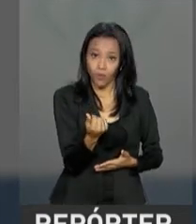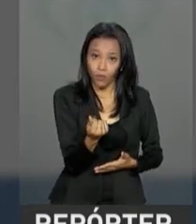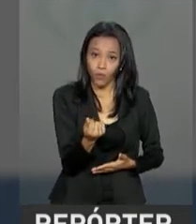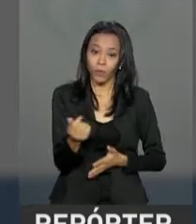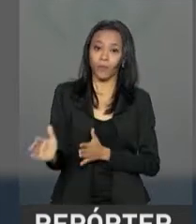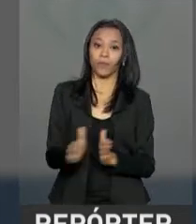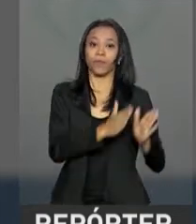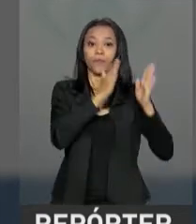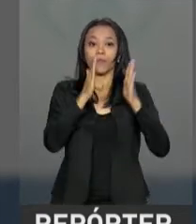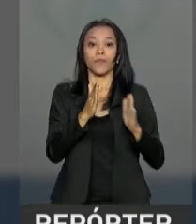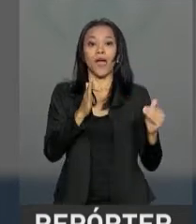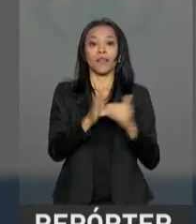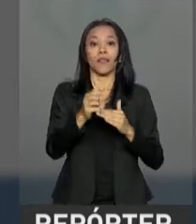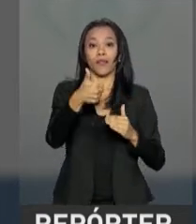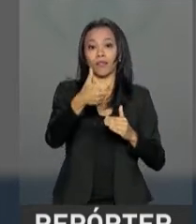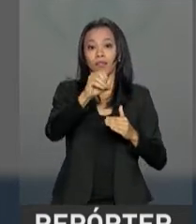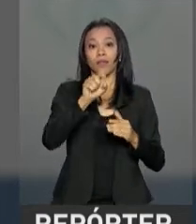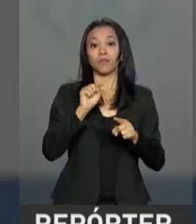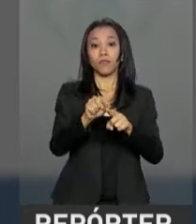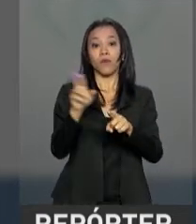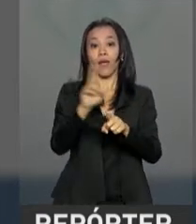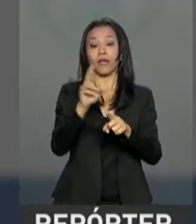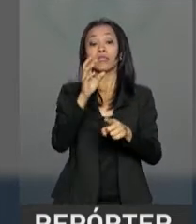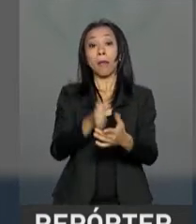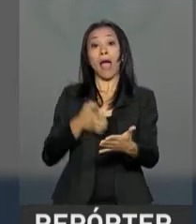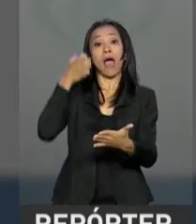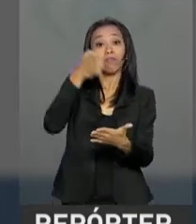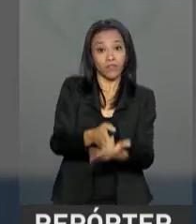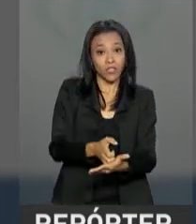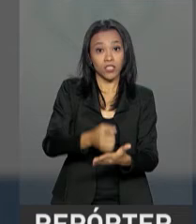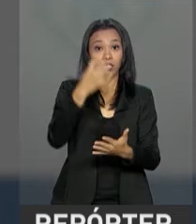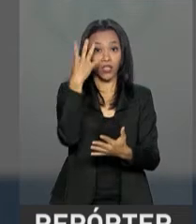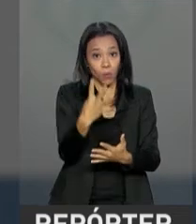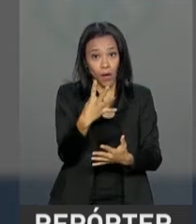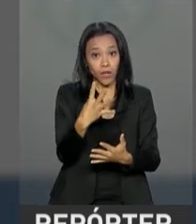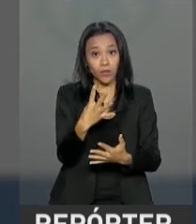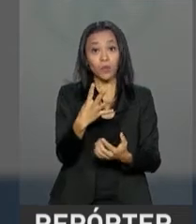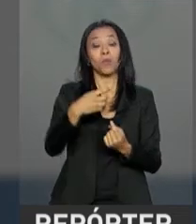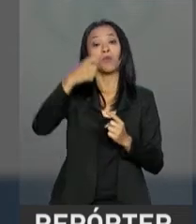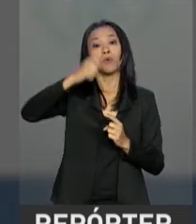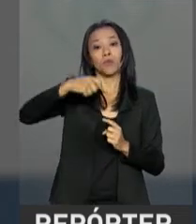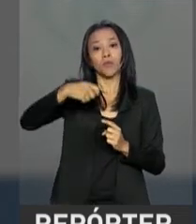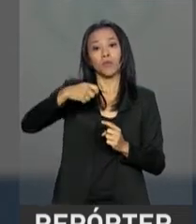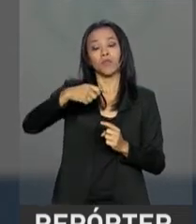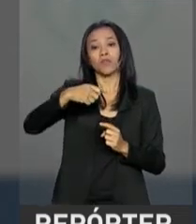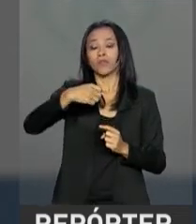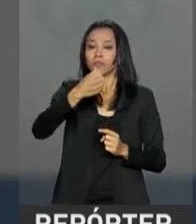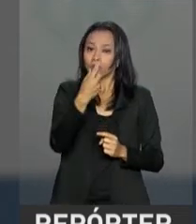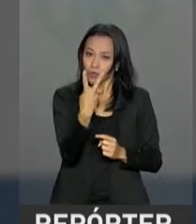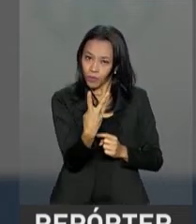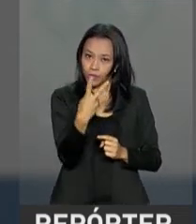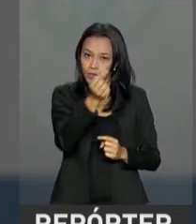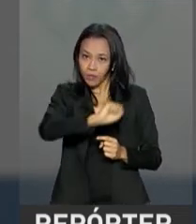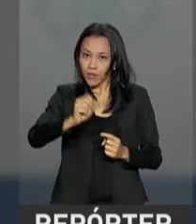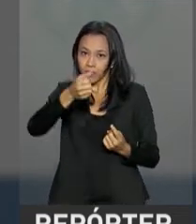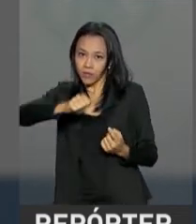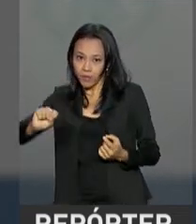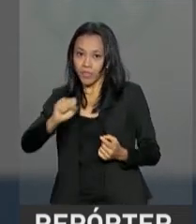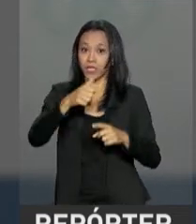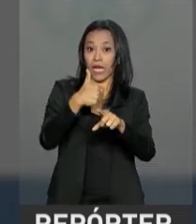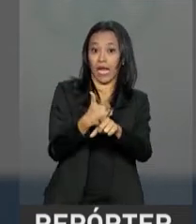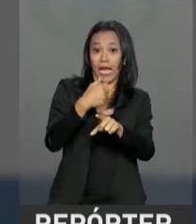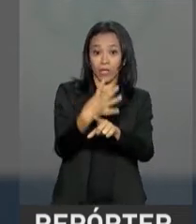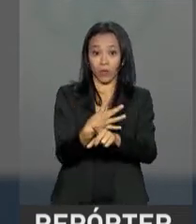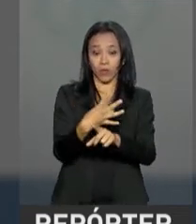de 10 mil reais será paga uma parcela à vista e 4 semestrais com desconto de 14 a 19 por